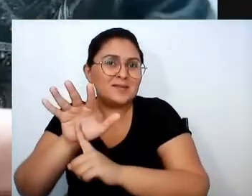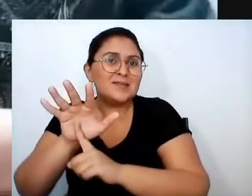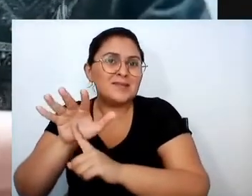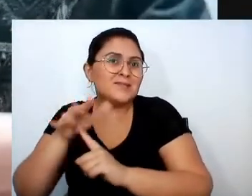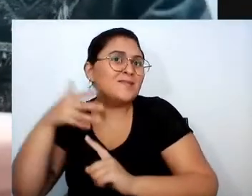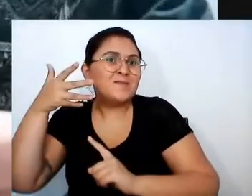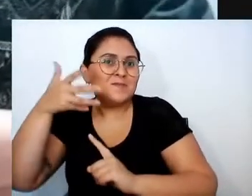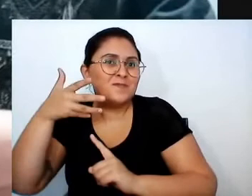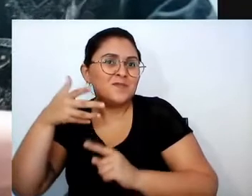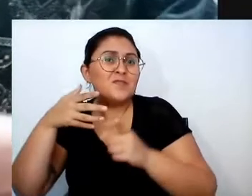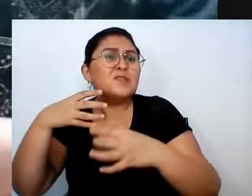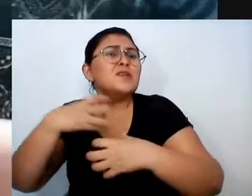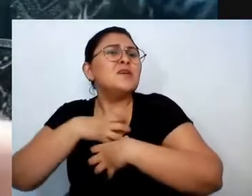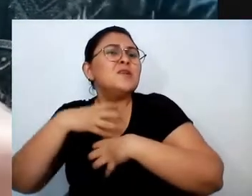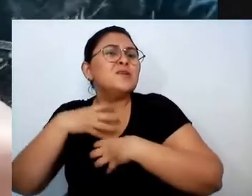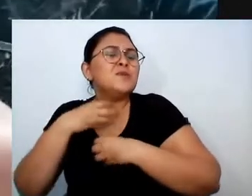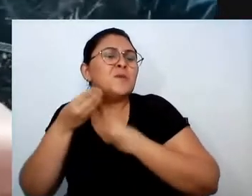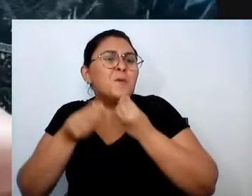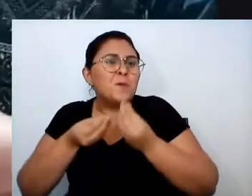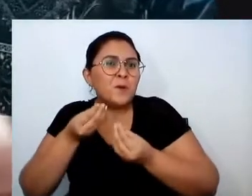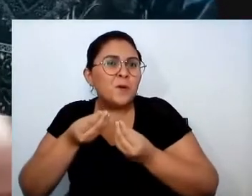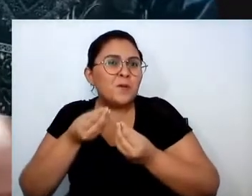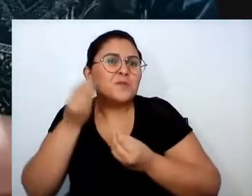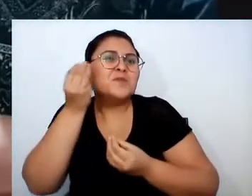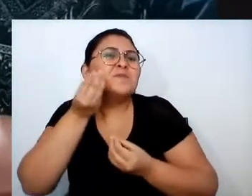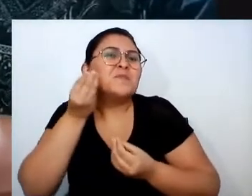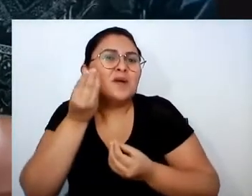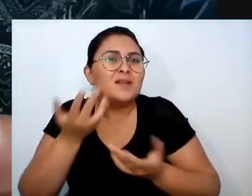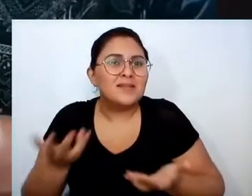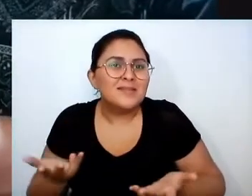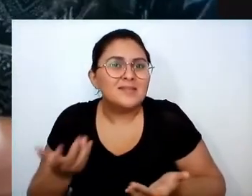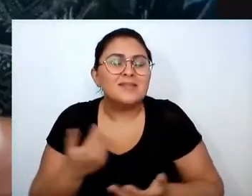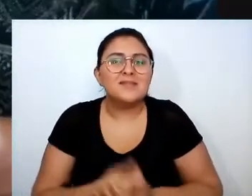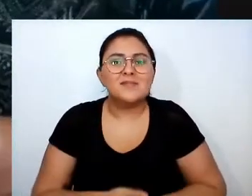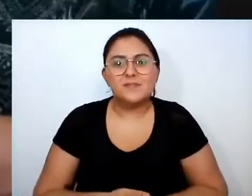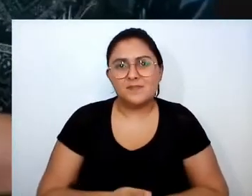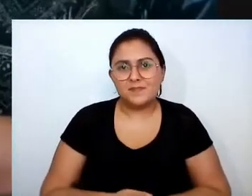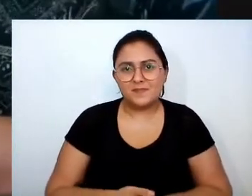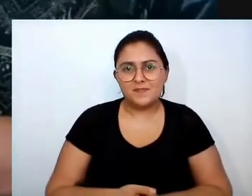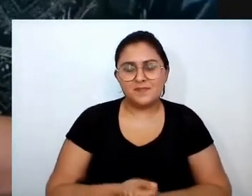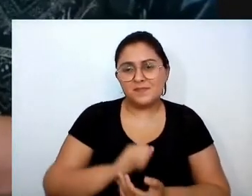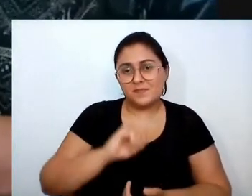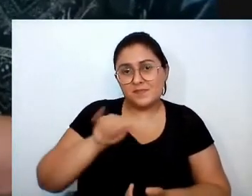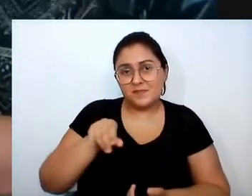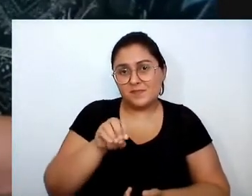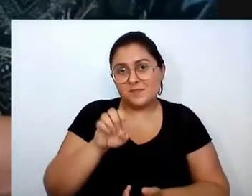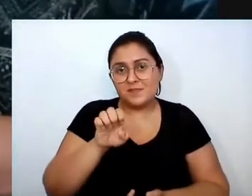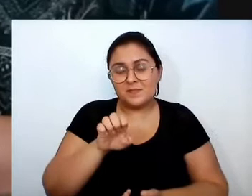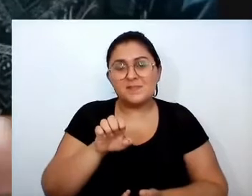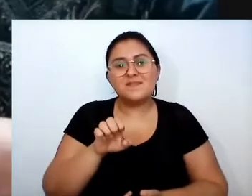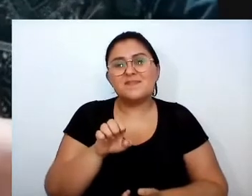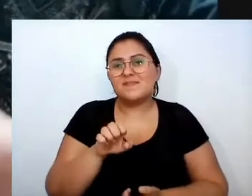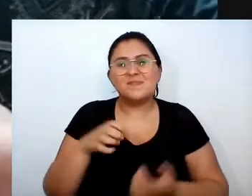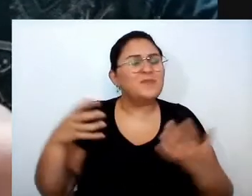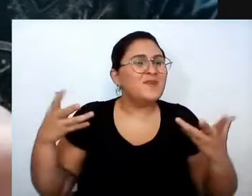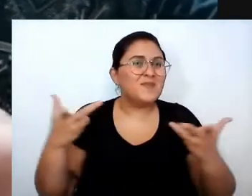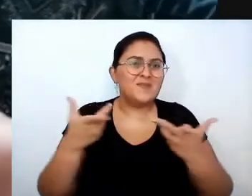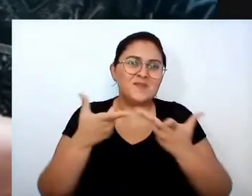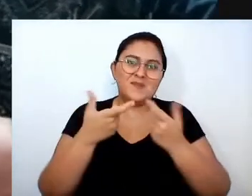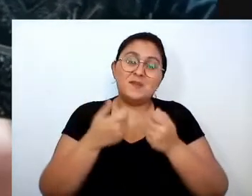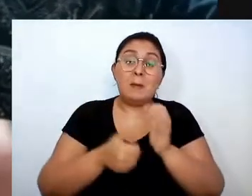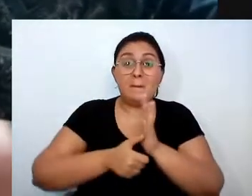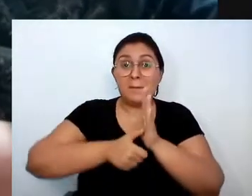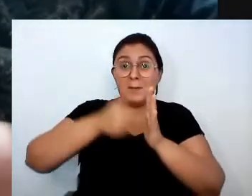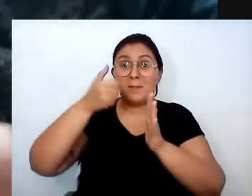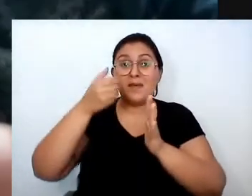momento, Uma falasse um pouco experiência sobre isso. totalmente nova, né? Primeiro com um duo, né? Que a gente formou, né? Primeira